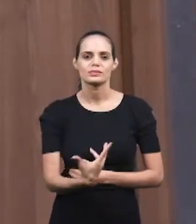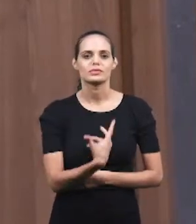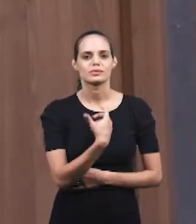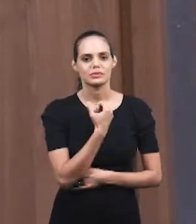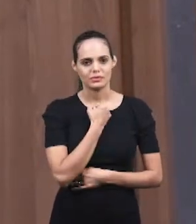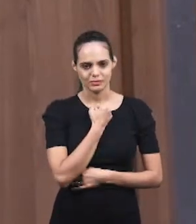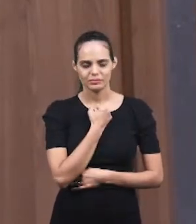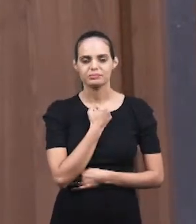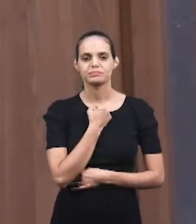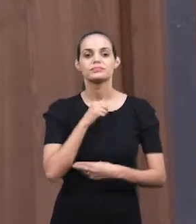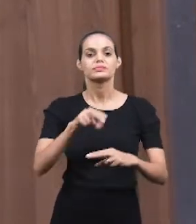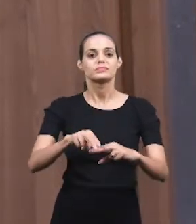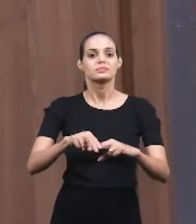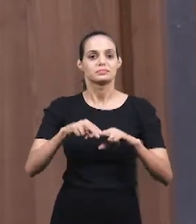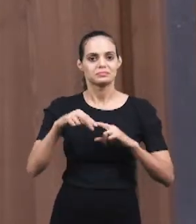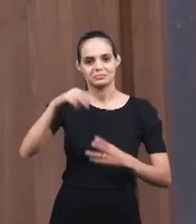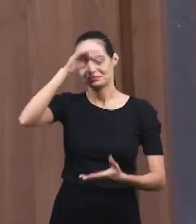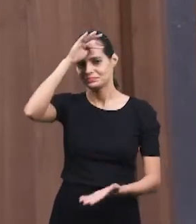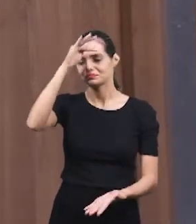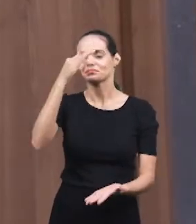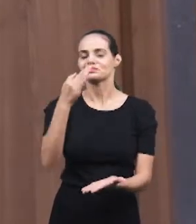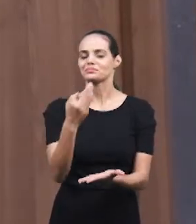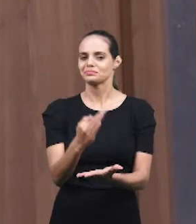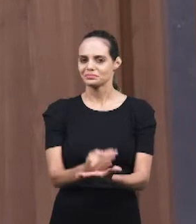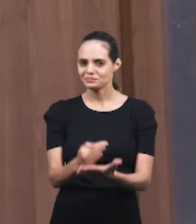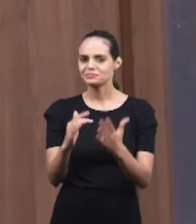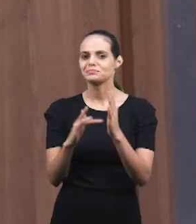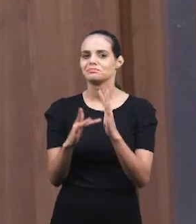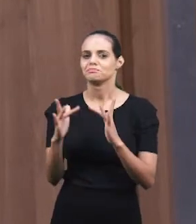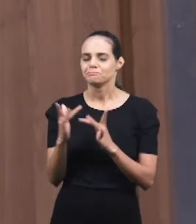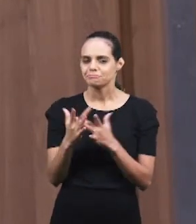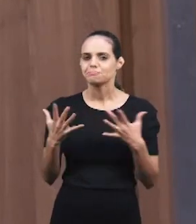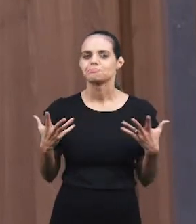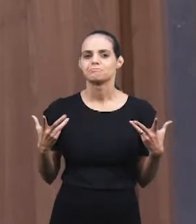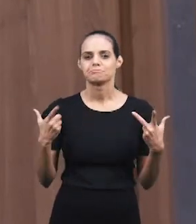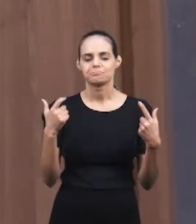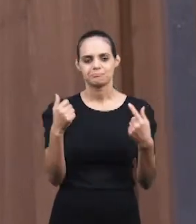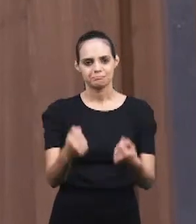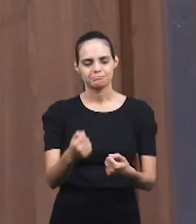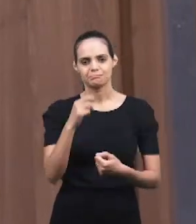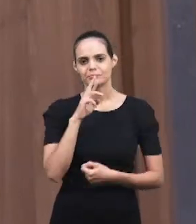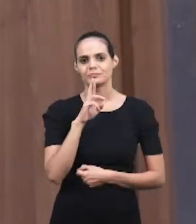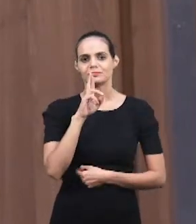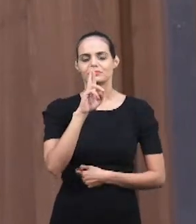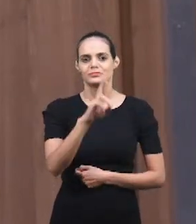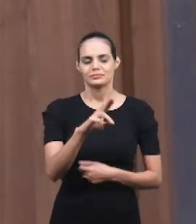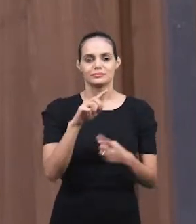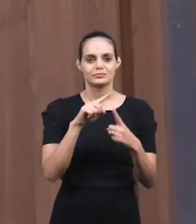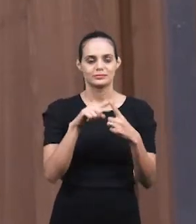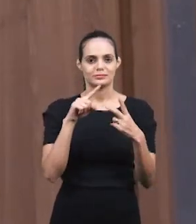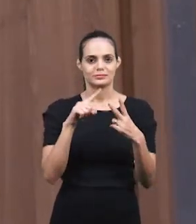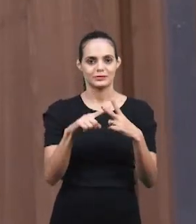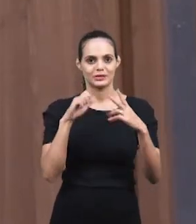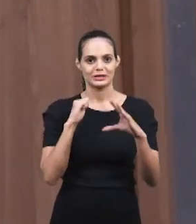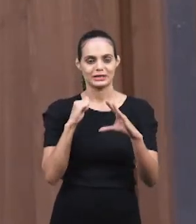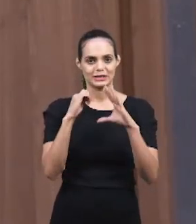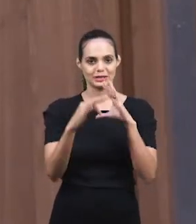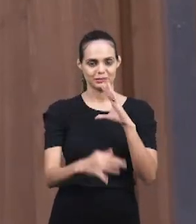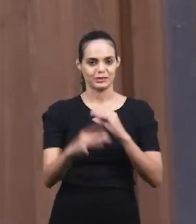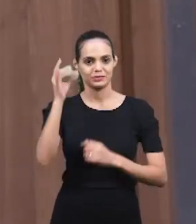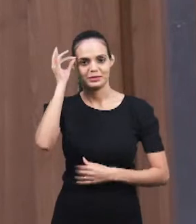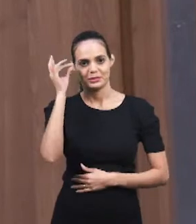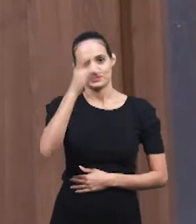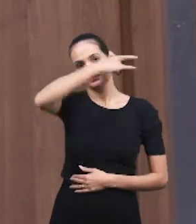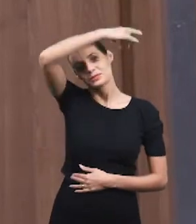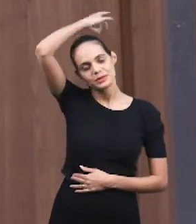Jesus através da sua fé em Jesus. Que maravilha essa resposta, abordando os dois aspectos, espiritual e físico,